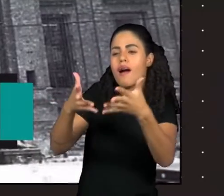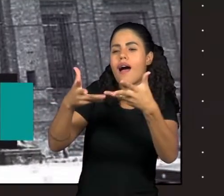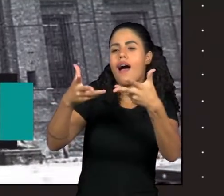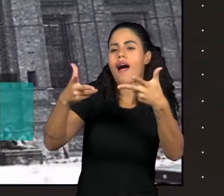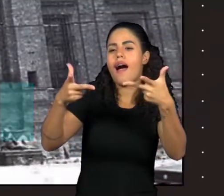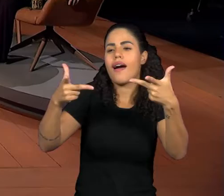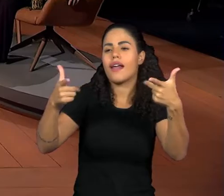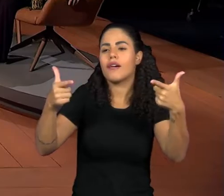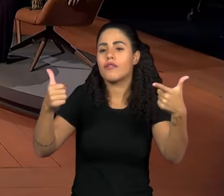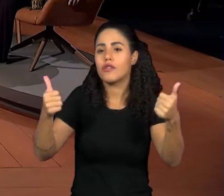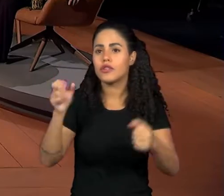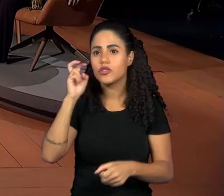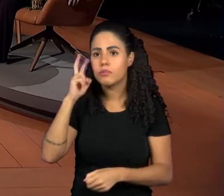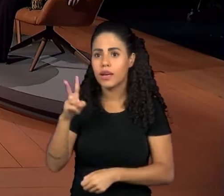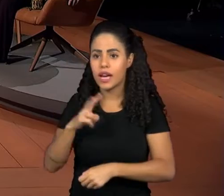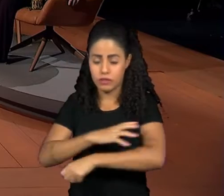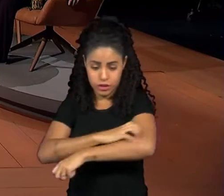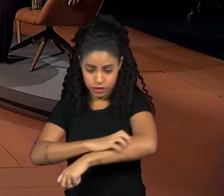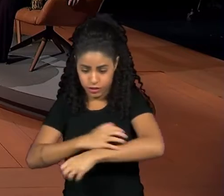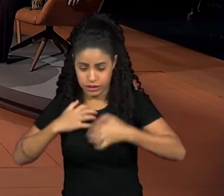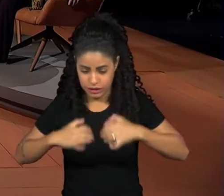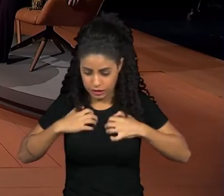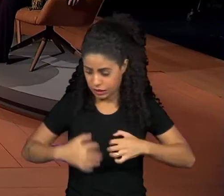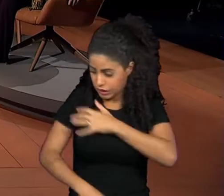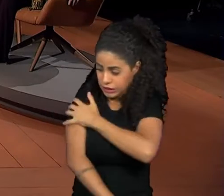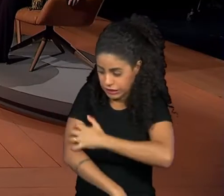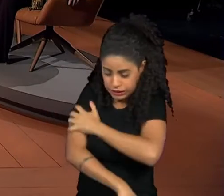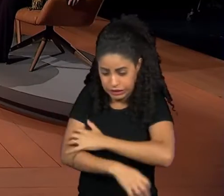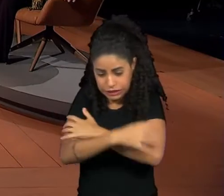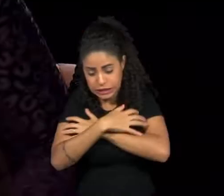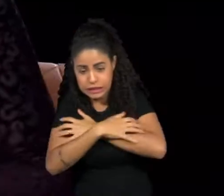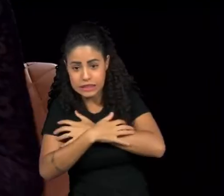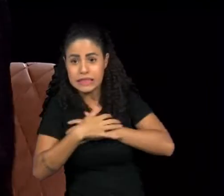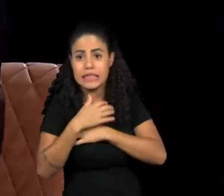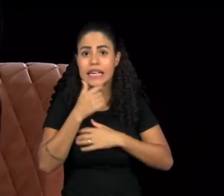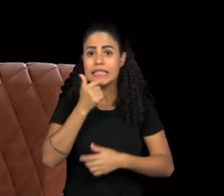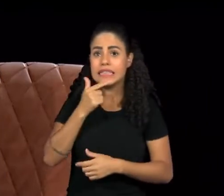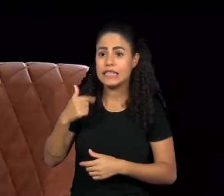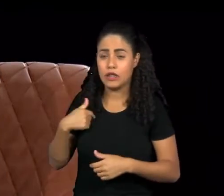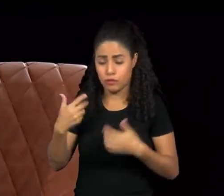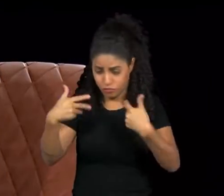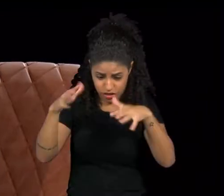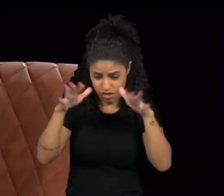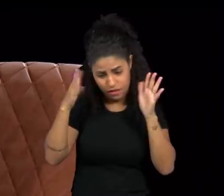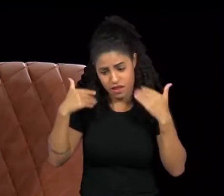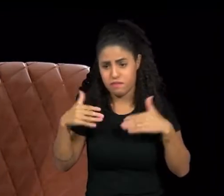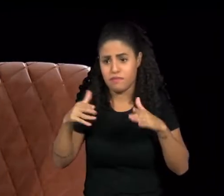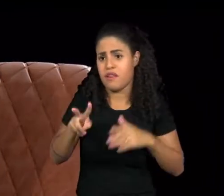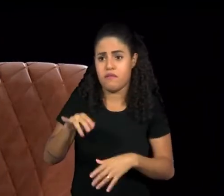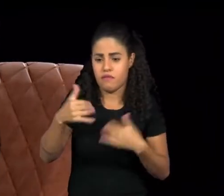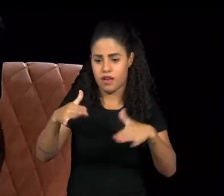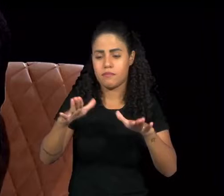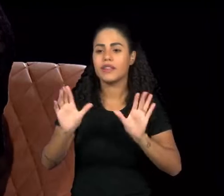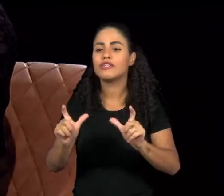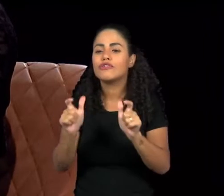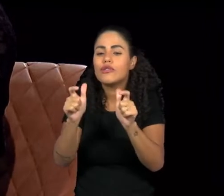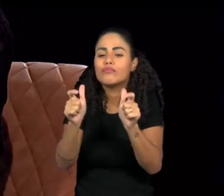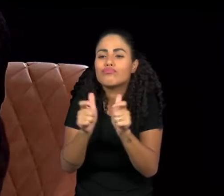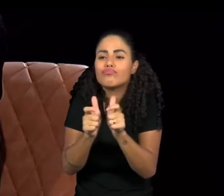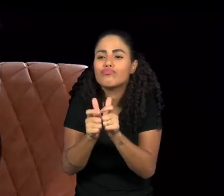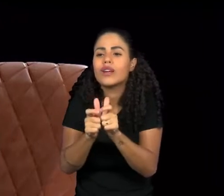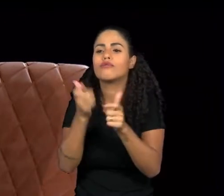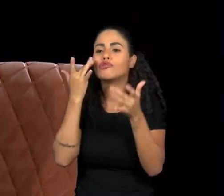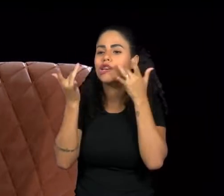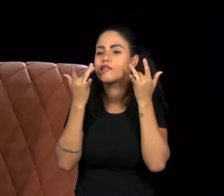de sarna, às vezes, porque ia que ia, né? Ia do jeito que fosse. Mas tinha um teatrinho lá poderoso,